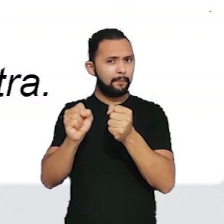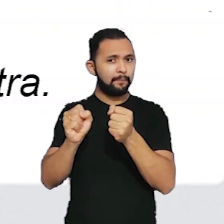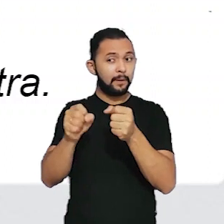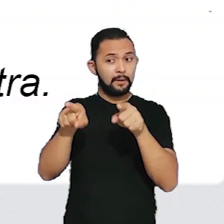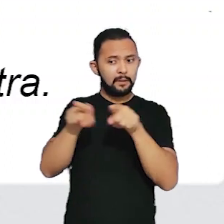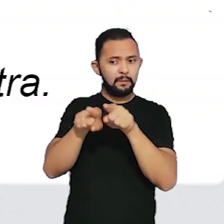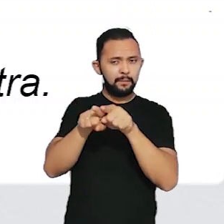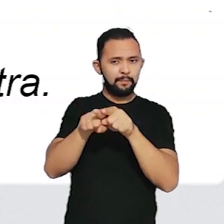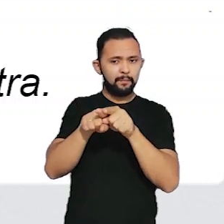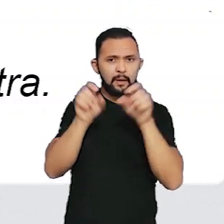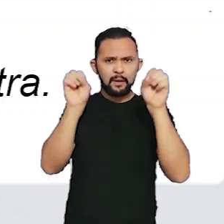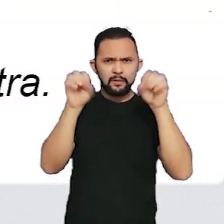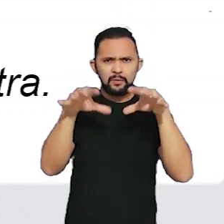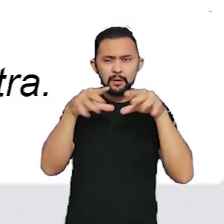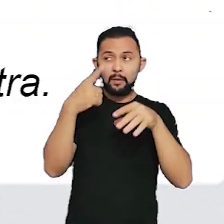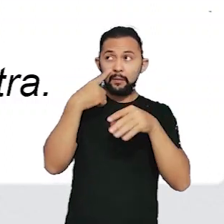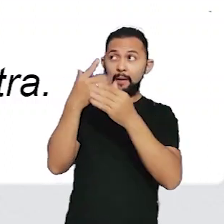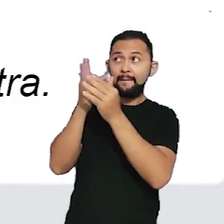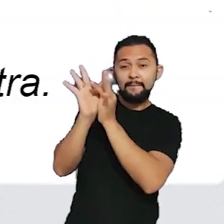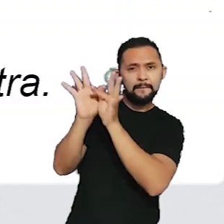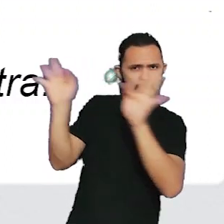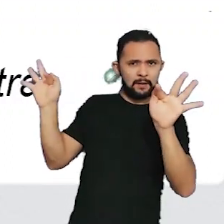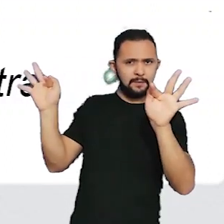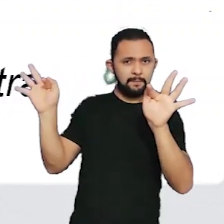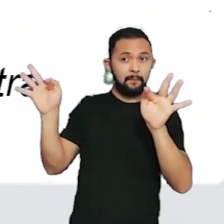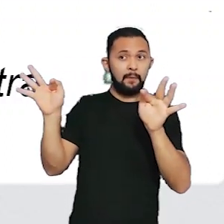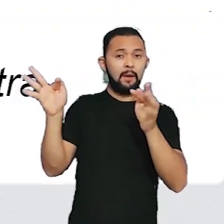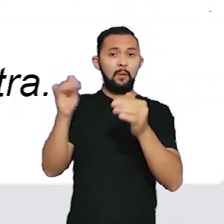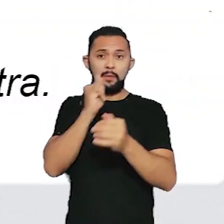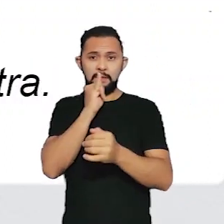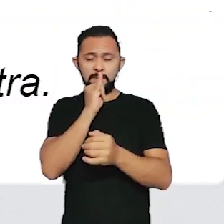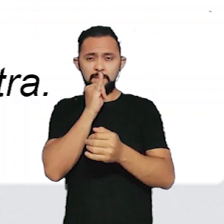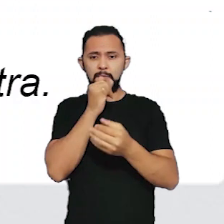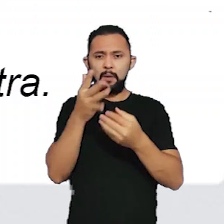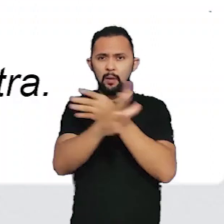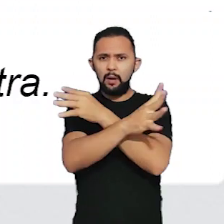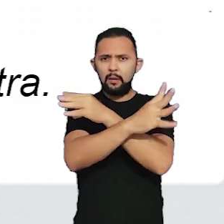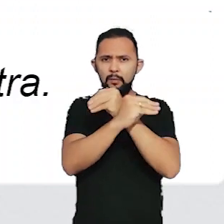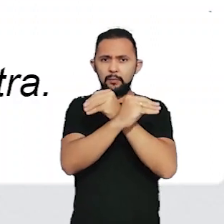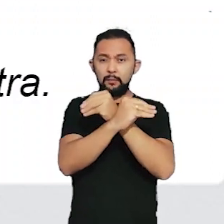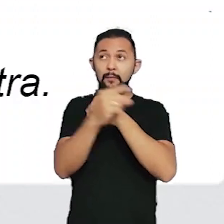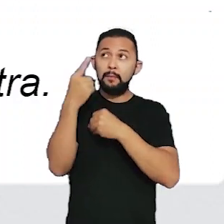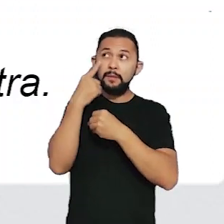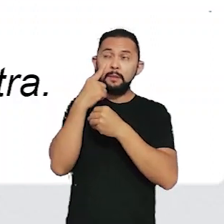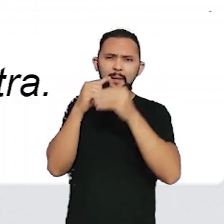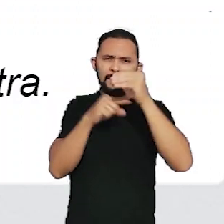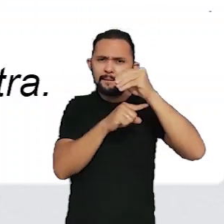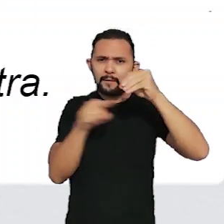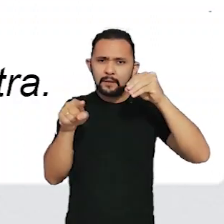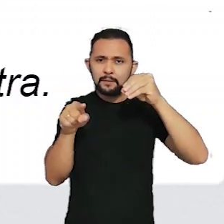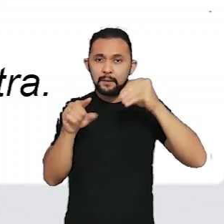é a oração, não saímos de casa é uma outra oração. O conectivo aqui destacado, ó, é o